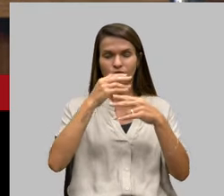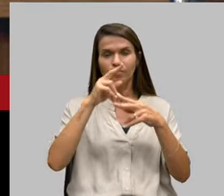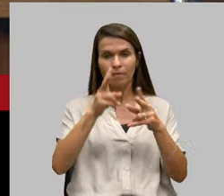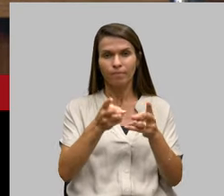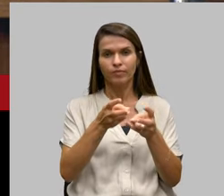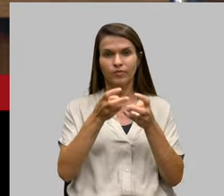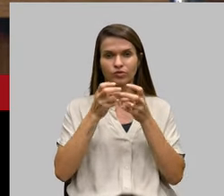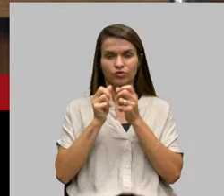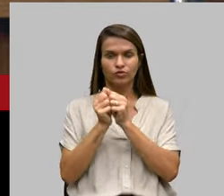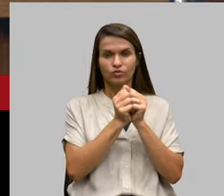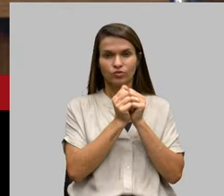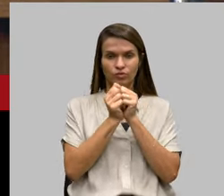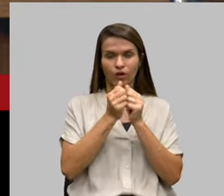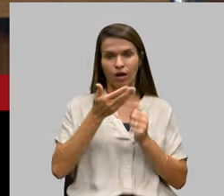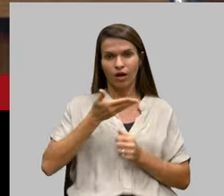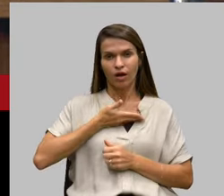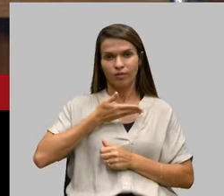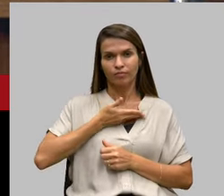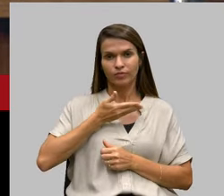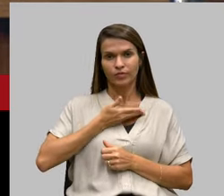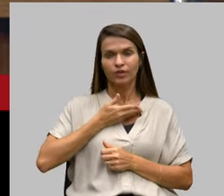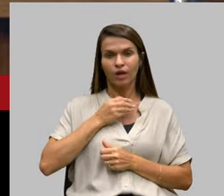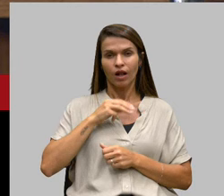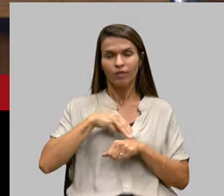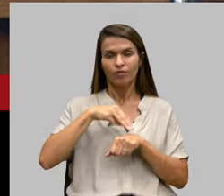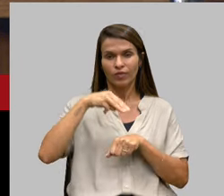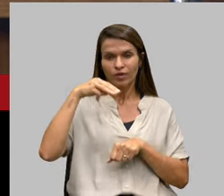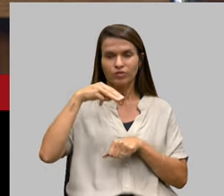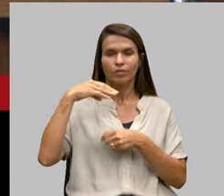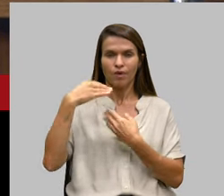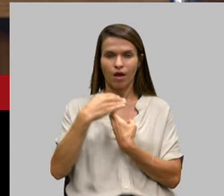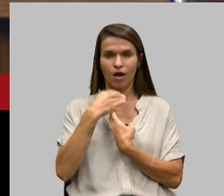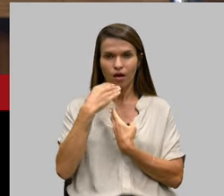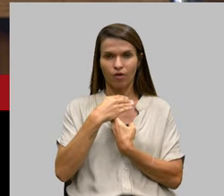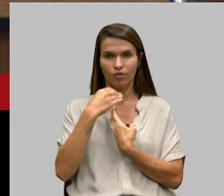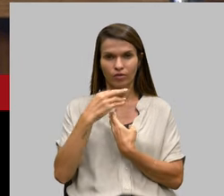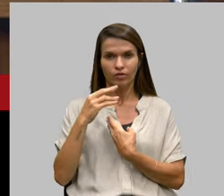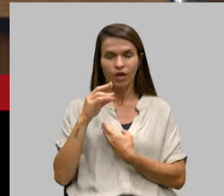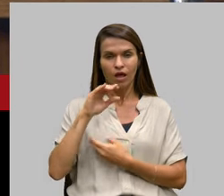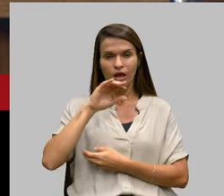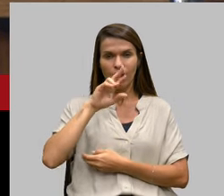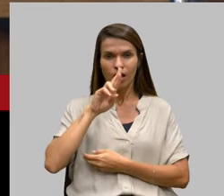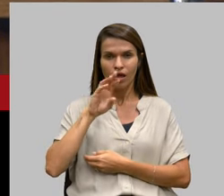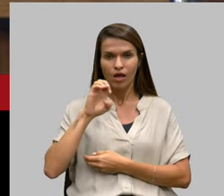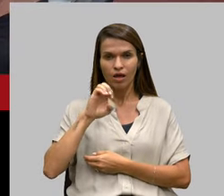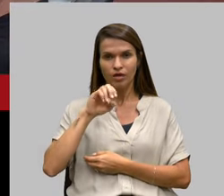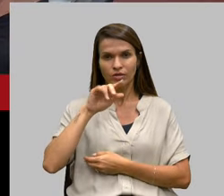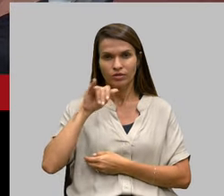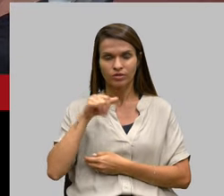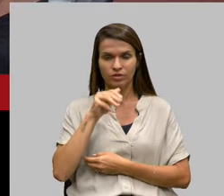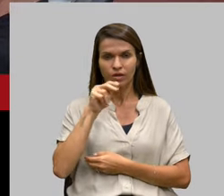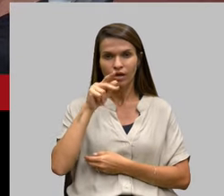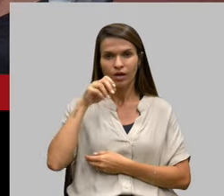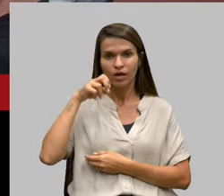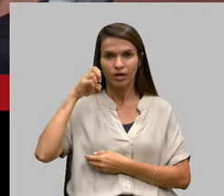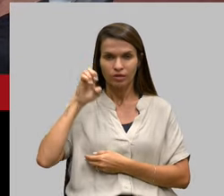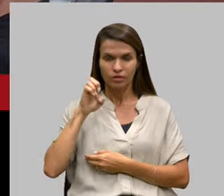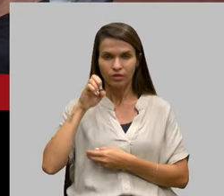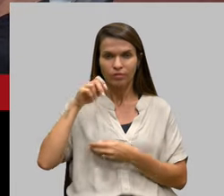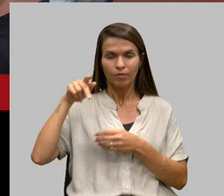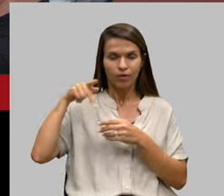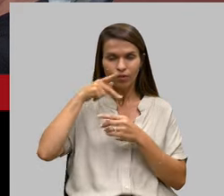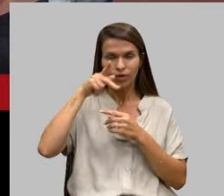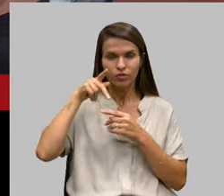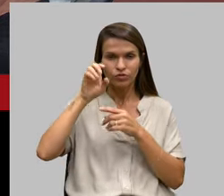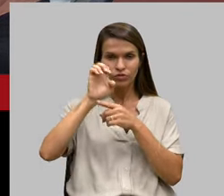à uma colega inclusive mestranda min orientanda a Dra Rejane procuradora do do do Estado de Rondônia